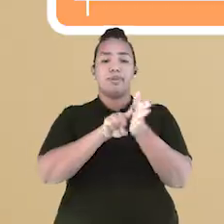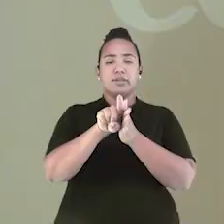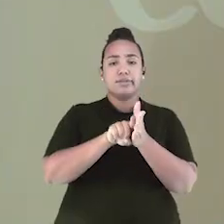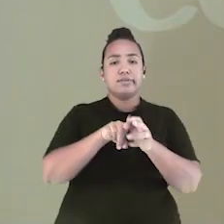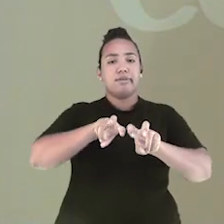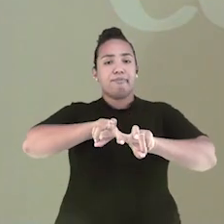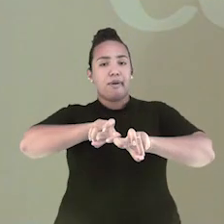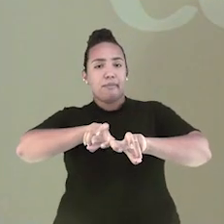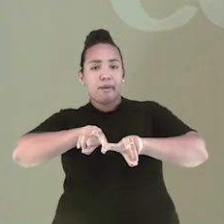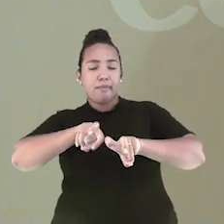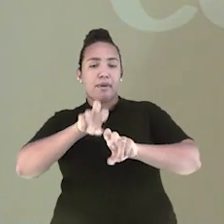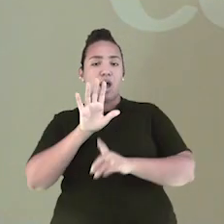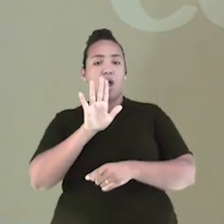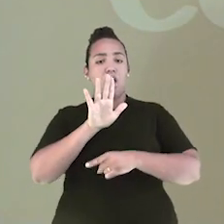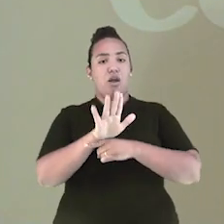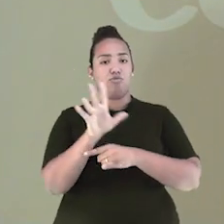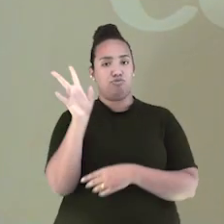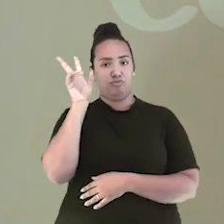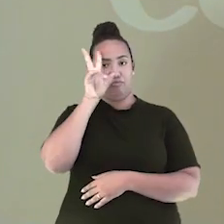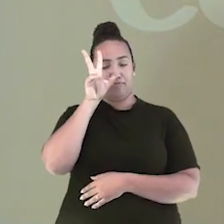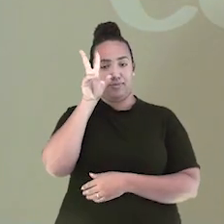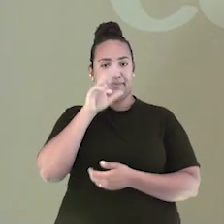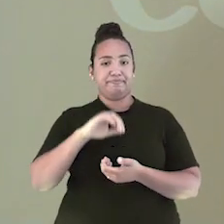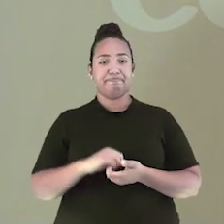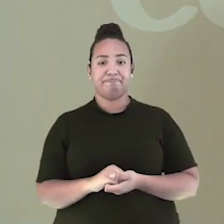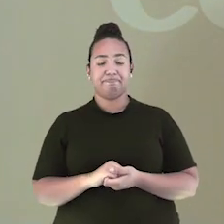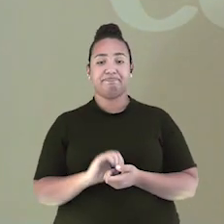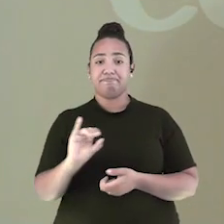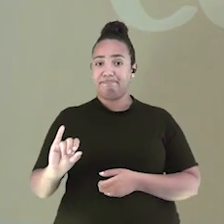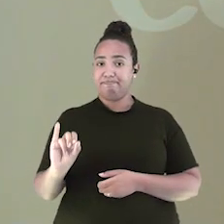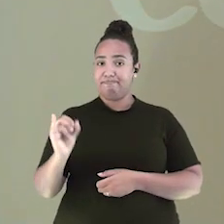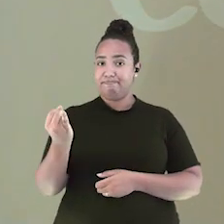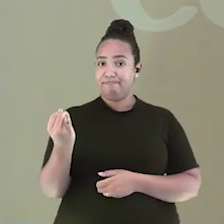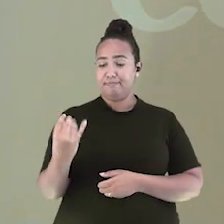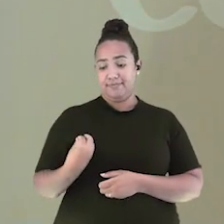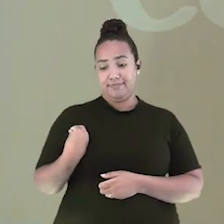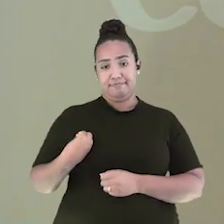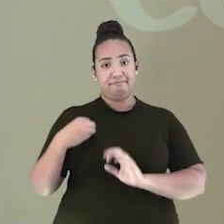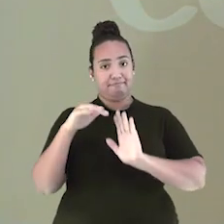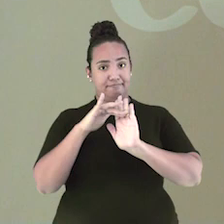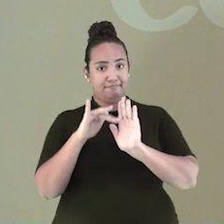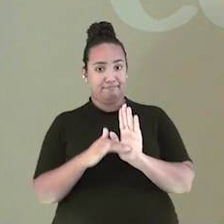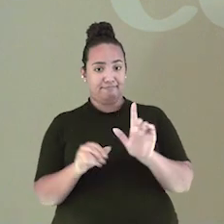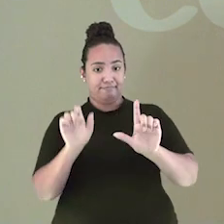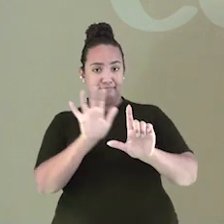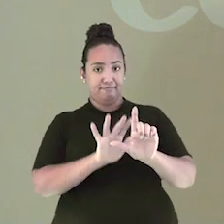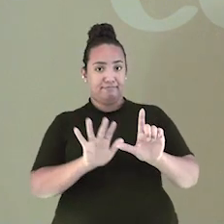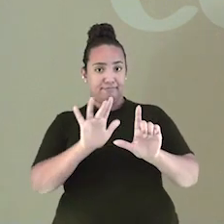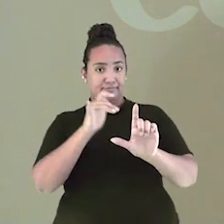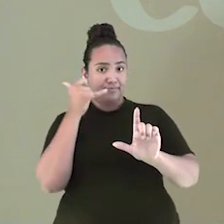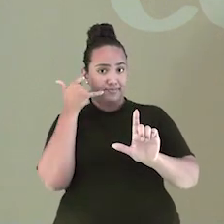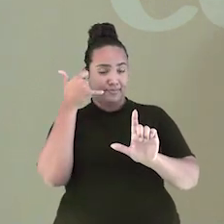história. Já aproveita que a aula está começando e confirma a sua presença no QR Code que está aparecendo aí na sua tela.